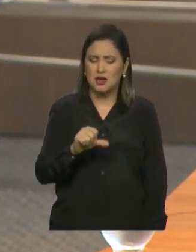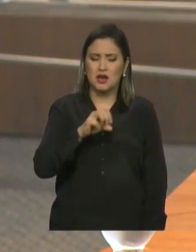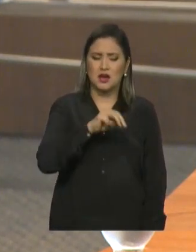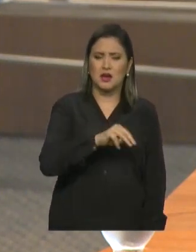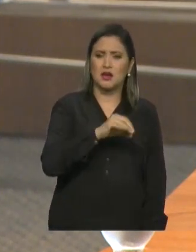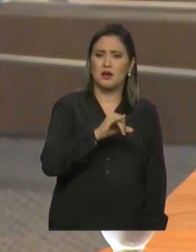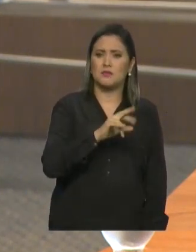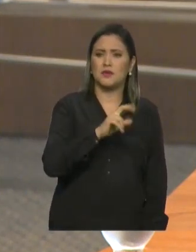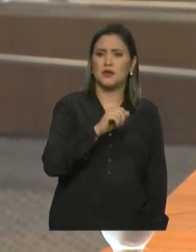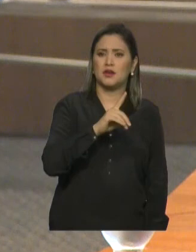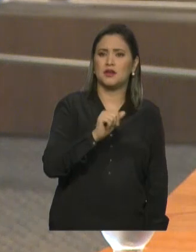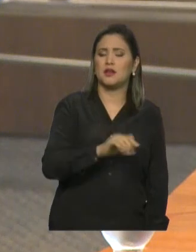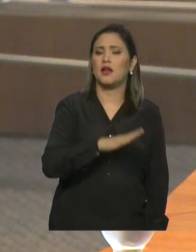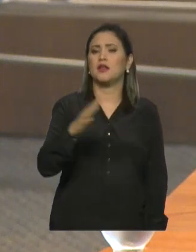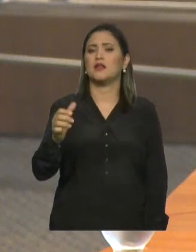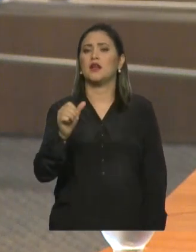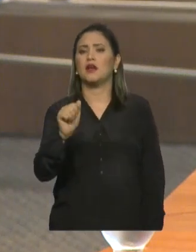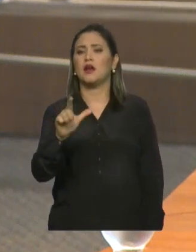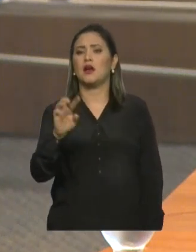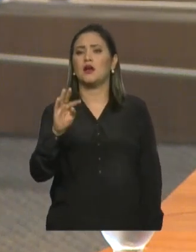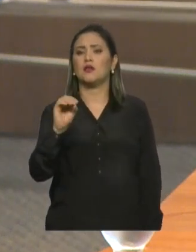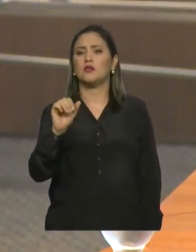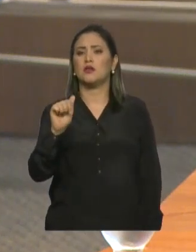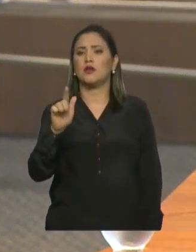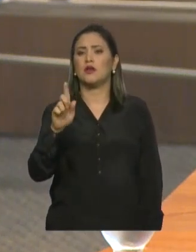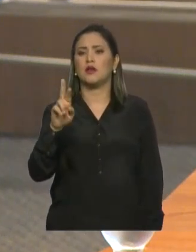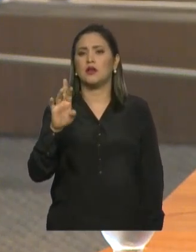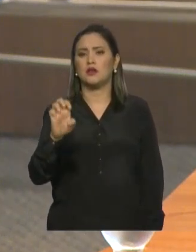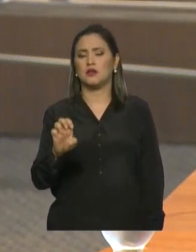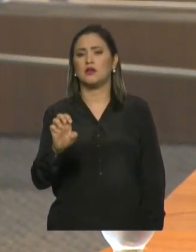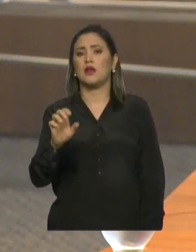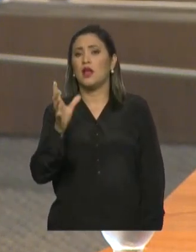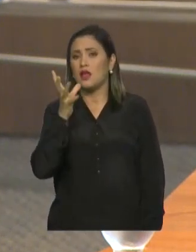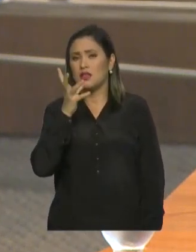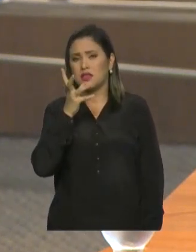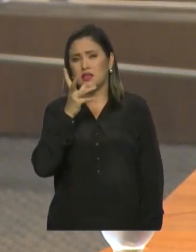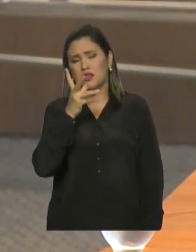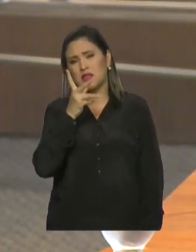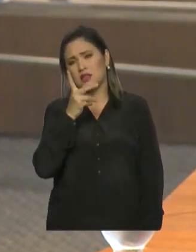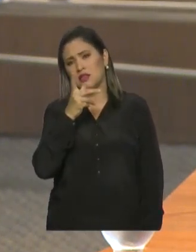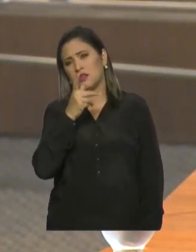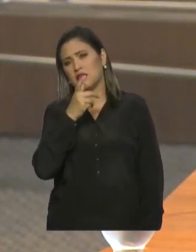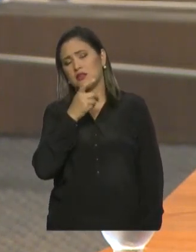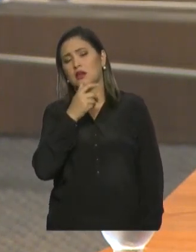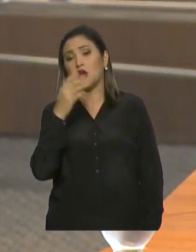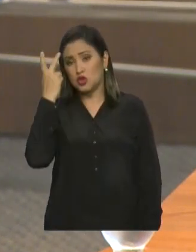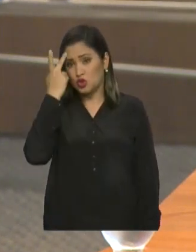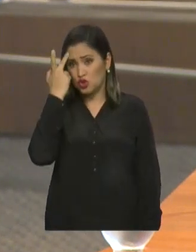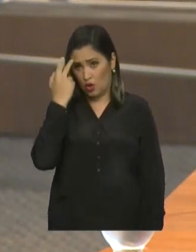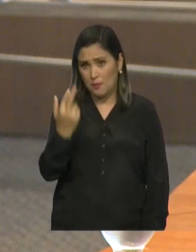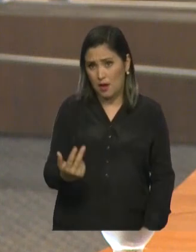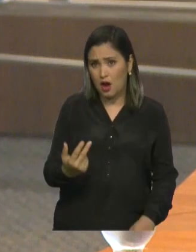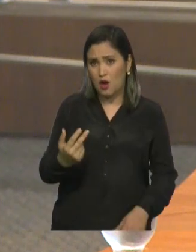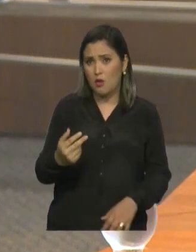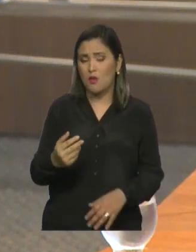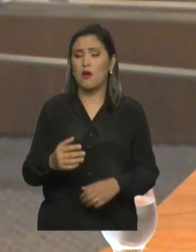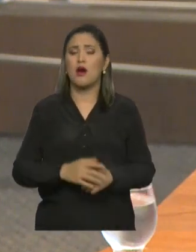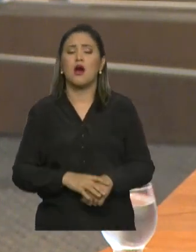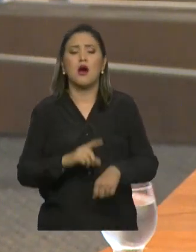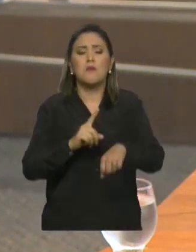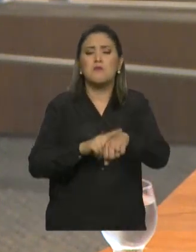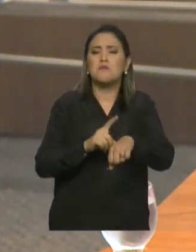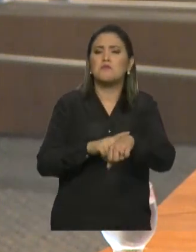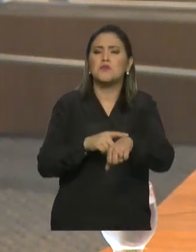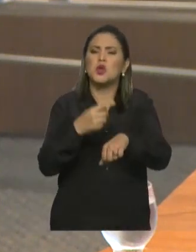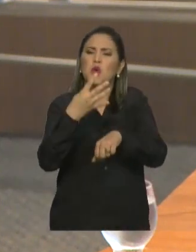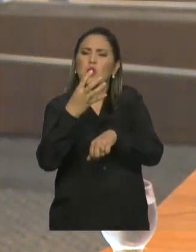Alegre. Demora mais de 1 hora e meia, uma viagem que se fazia em 40 minutos. E aí